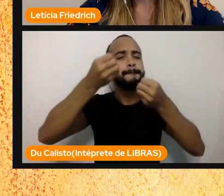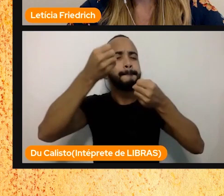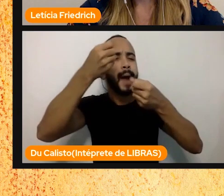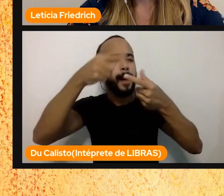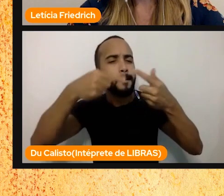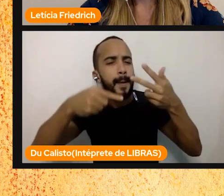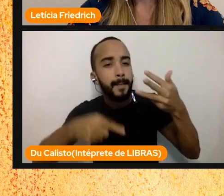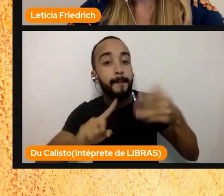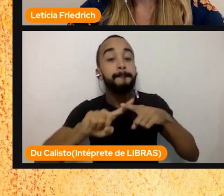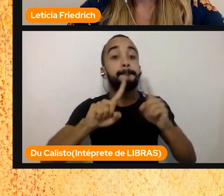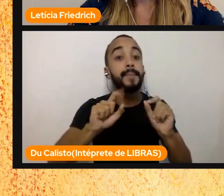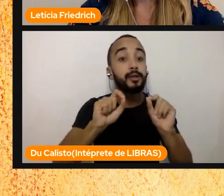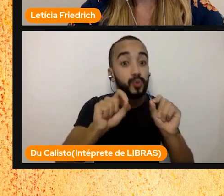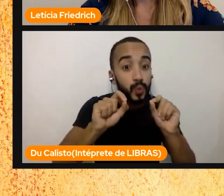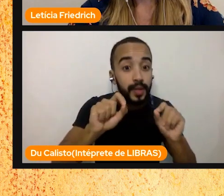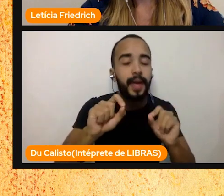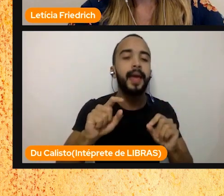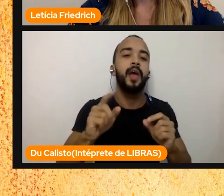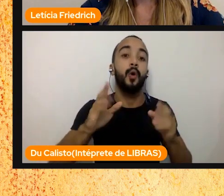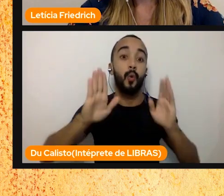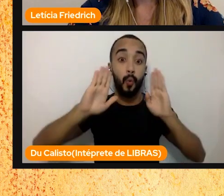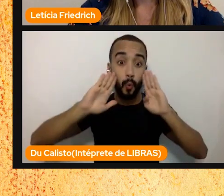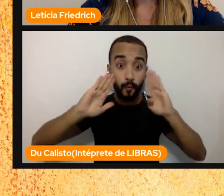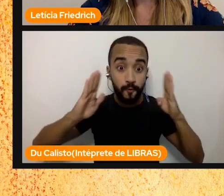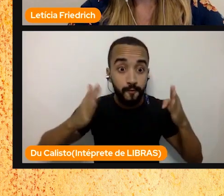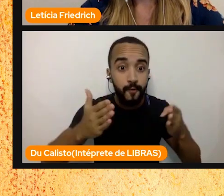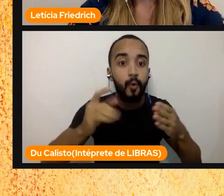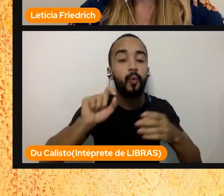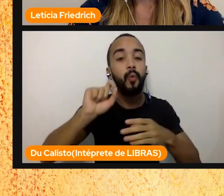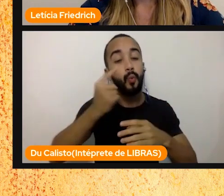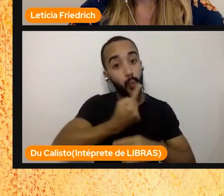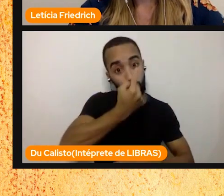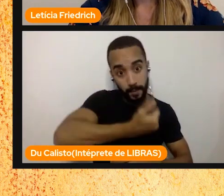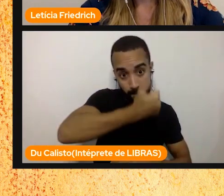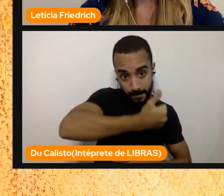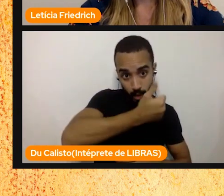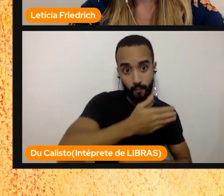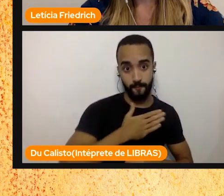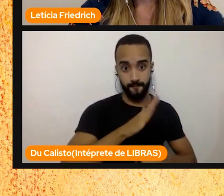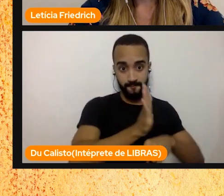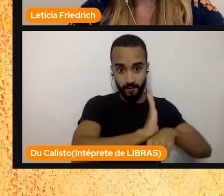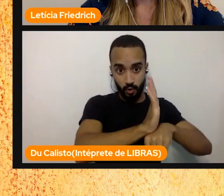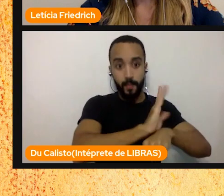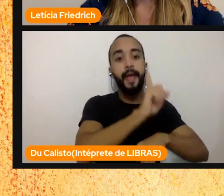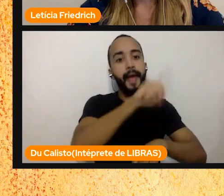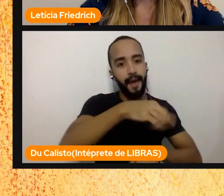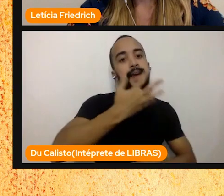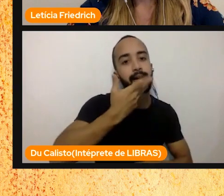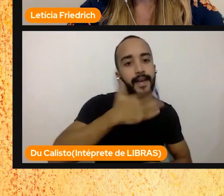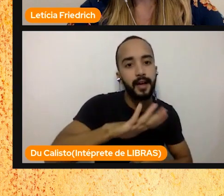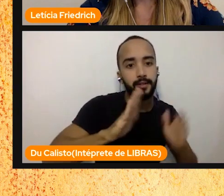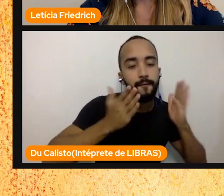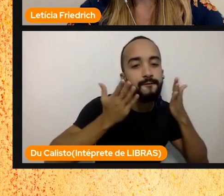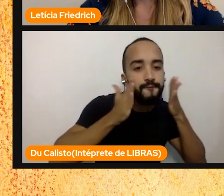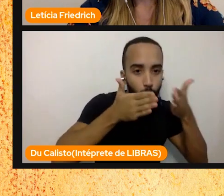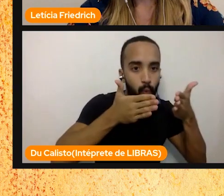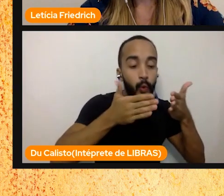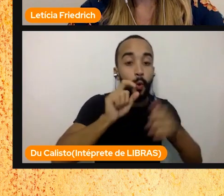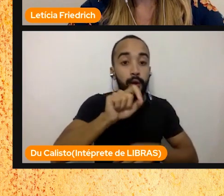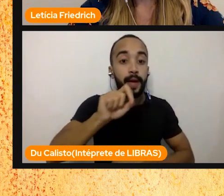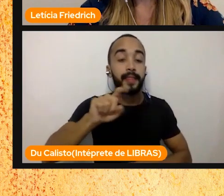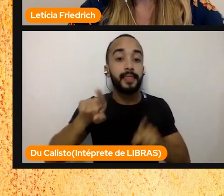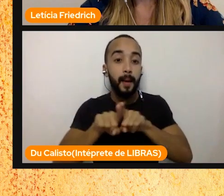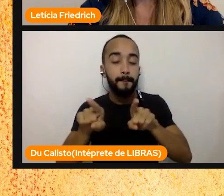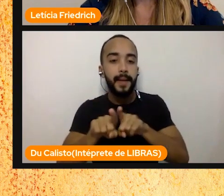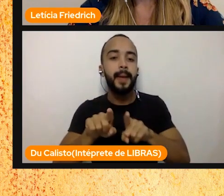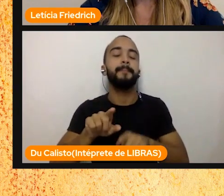filme comercial, é um filme que a gente espera lançar esse ano, e, de fato, eu pesquisei com o Butini, e para quem não conhece Marcos Butini, acho